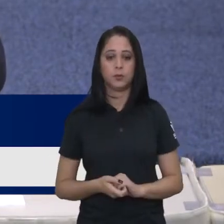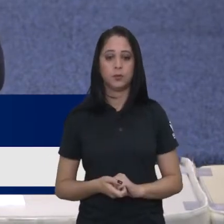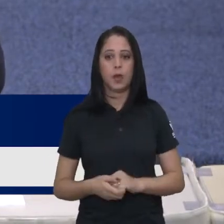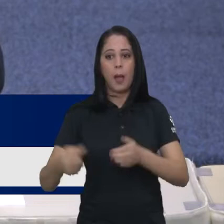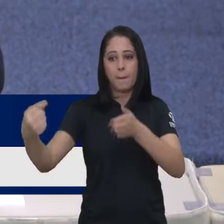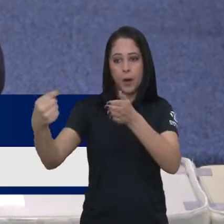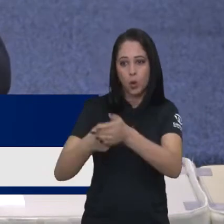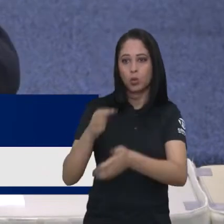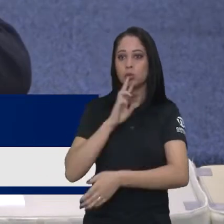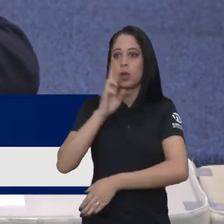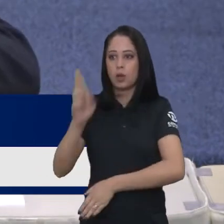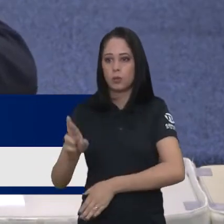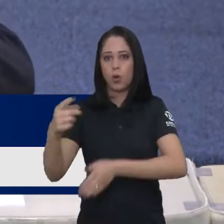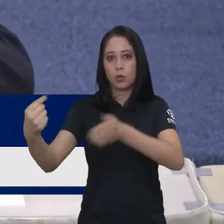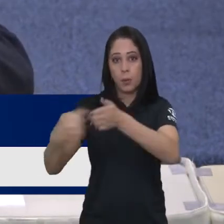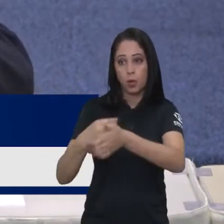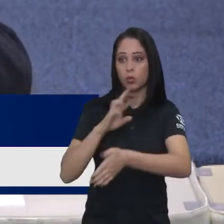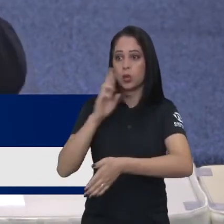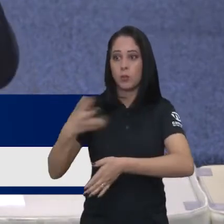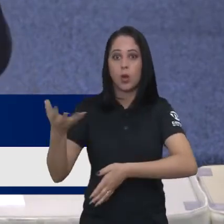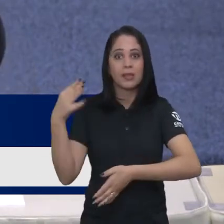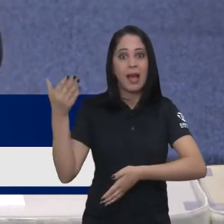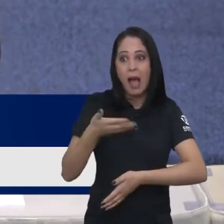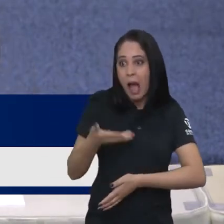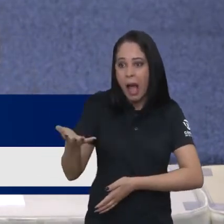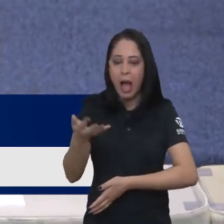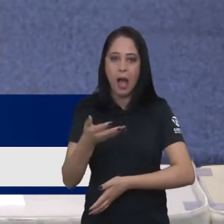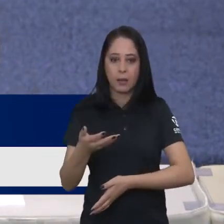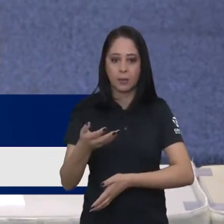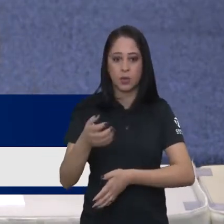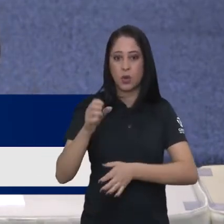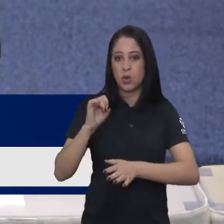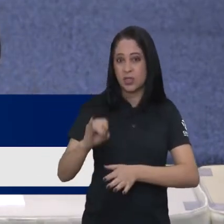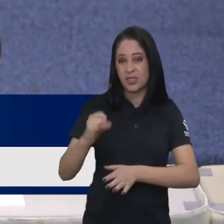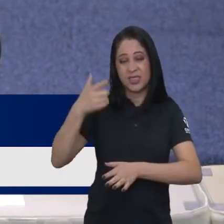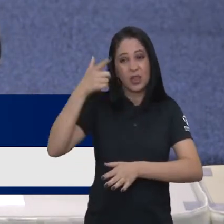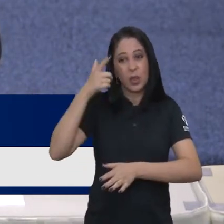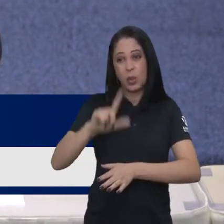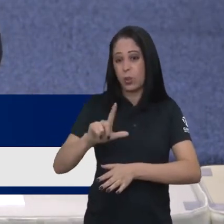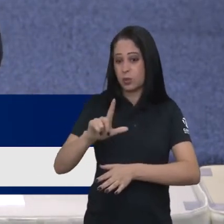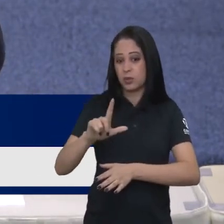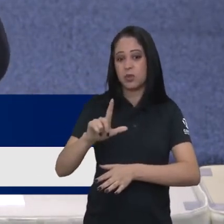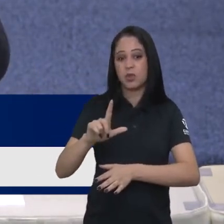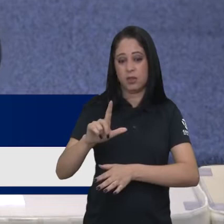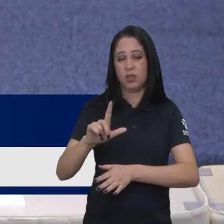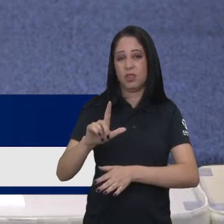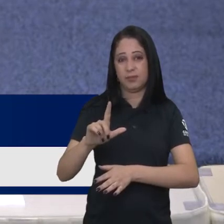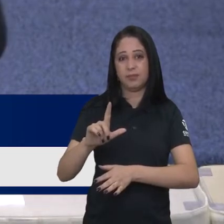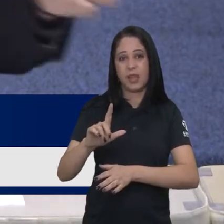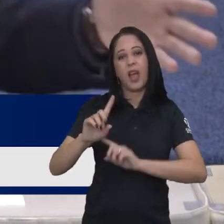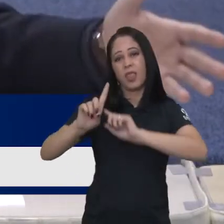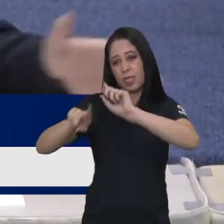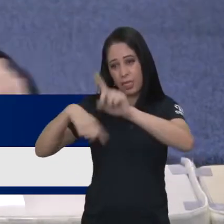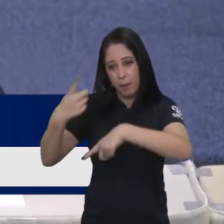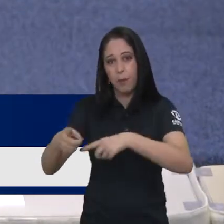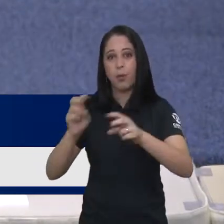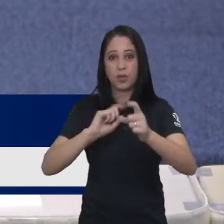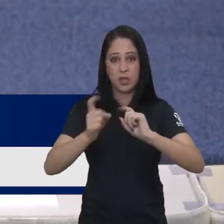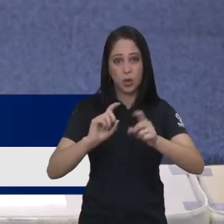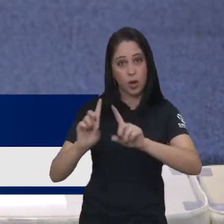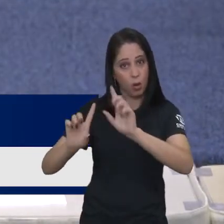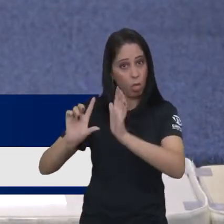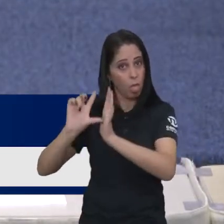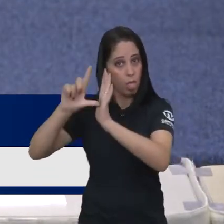e respostas para que a gente possa atender o máximo de pessoas possíveis. Quem não for possível atender através dos microfones, evidentemente, a fica à disposição